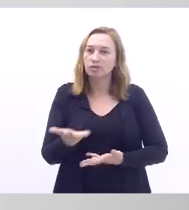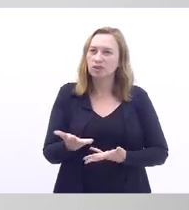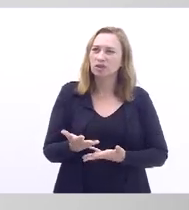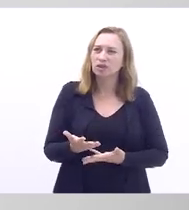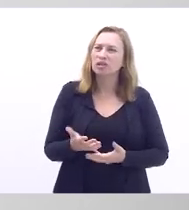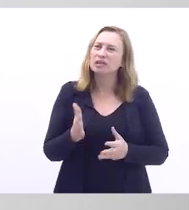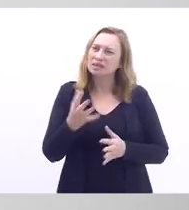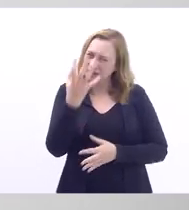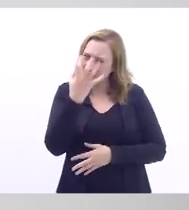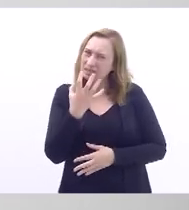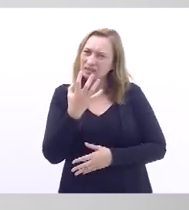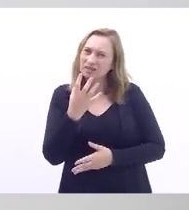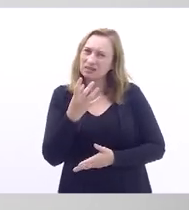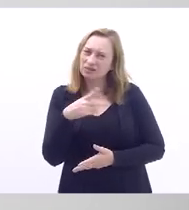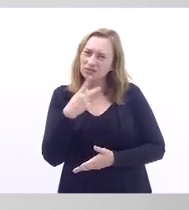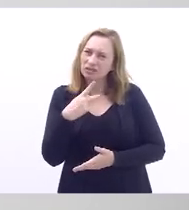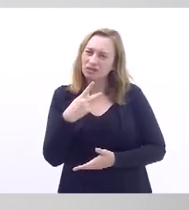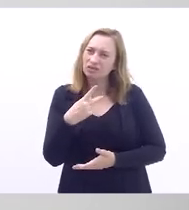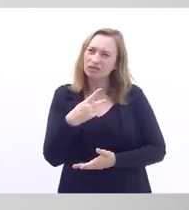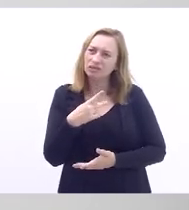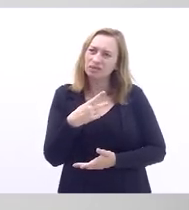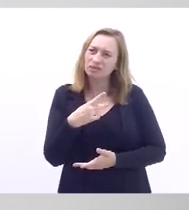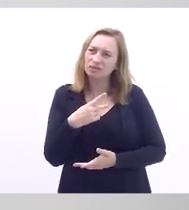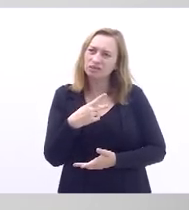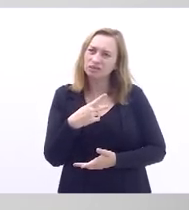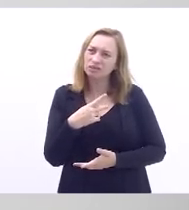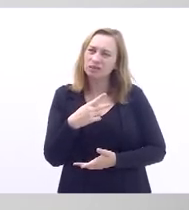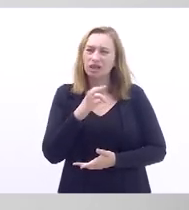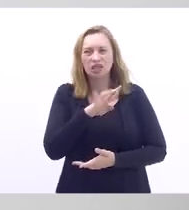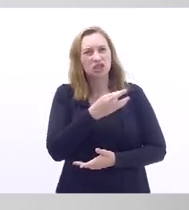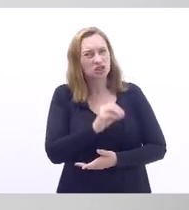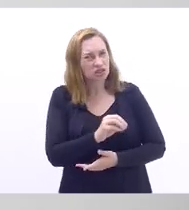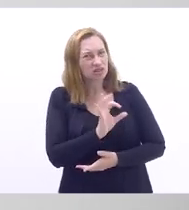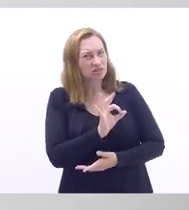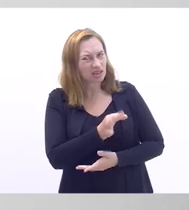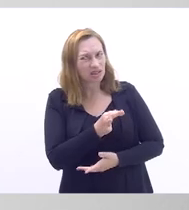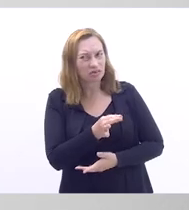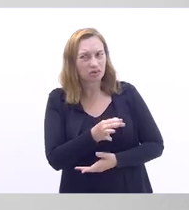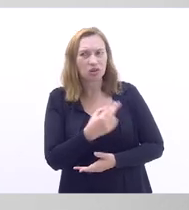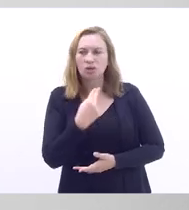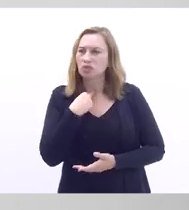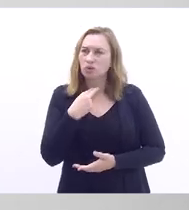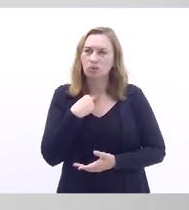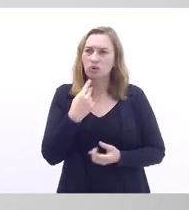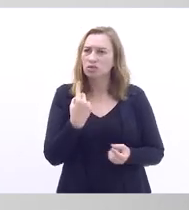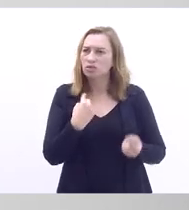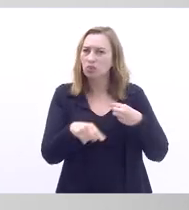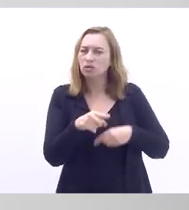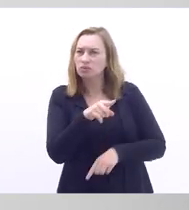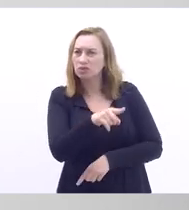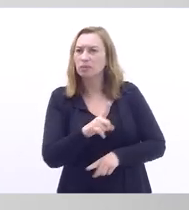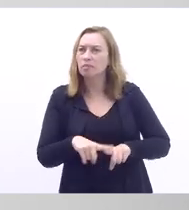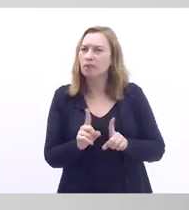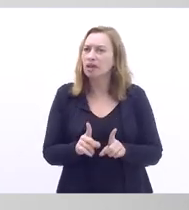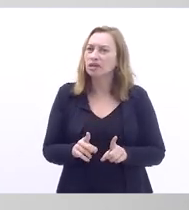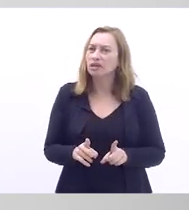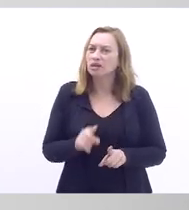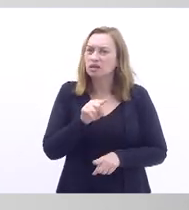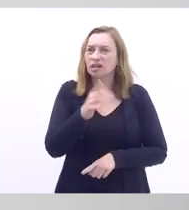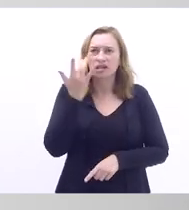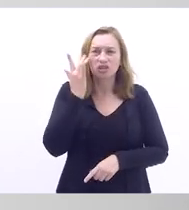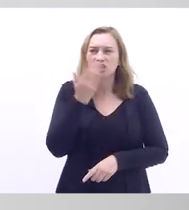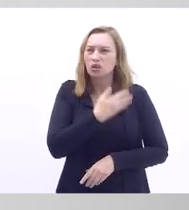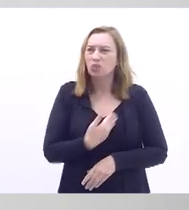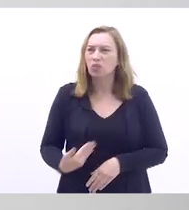você não muito sincero e aí até Cristiano sinceramente assim não posso não deveria de você aí você